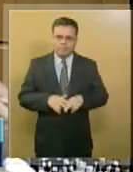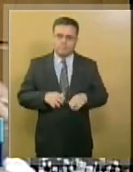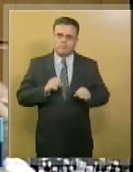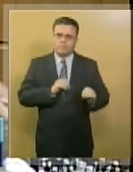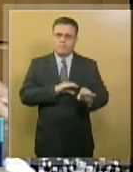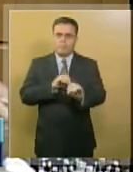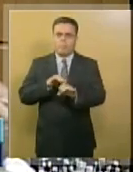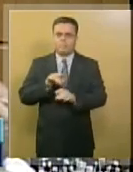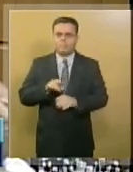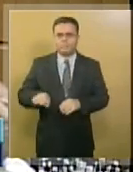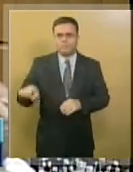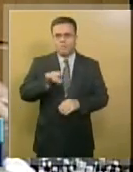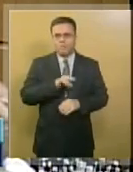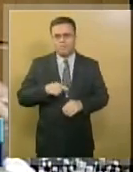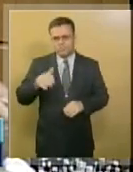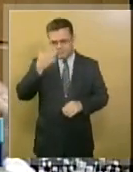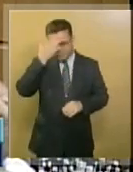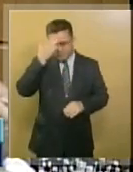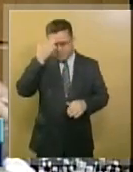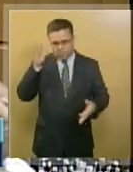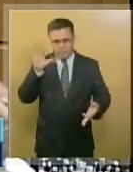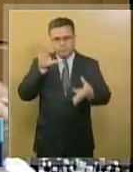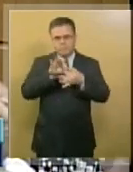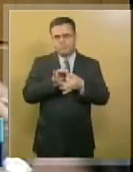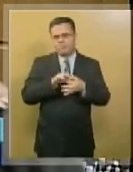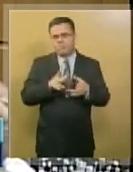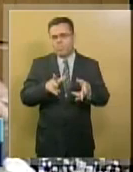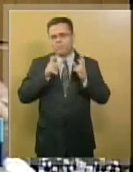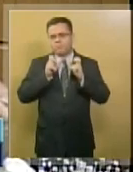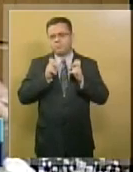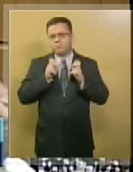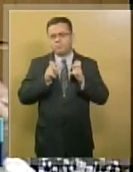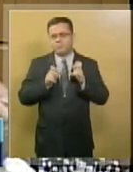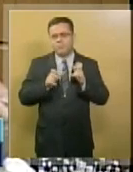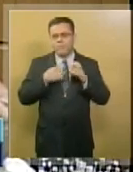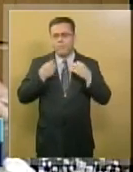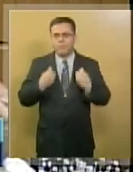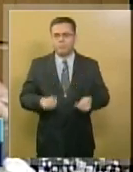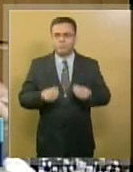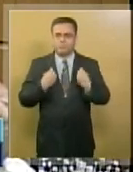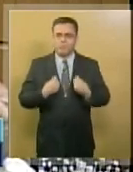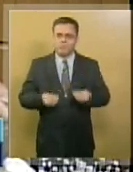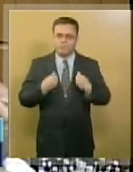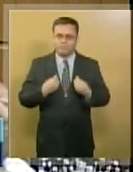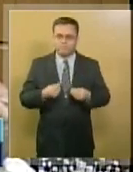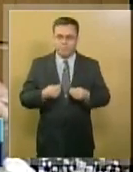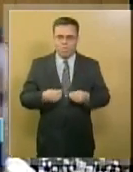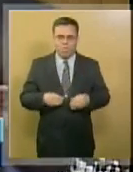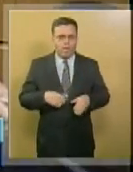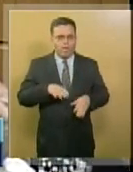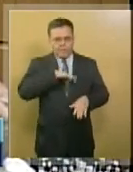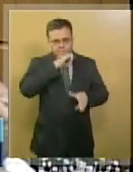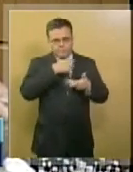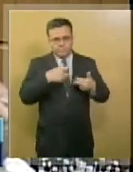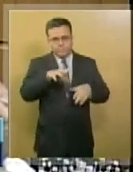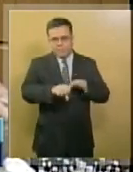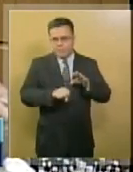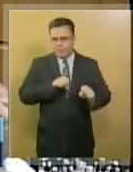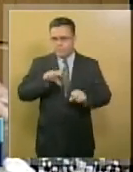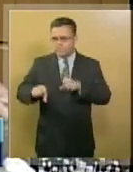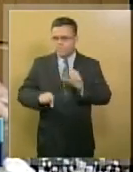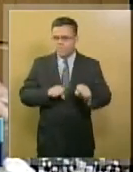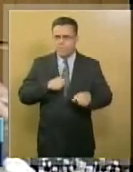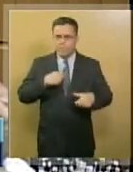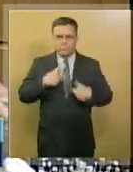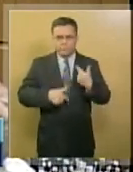entendimento, senhores, a gente percebeu que não adianta estar recolhendo animais das ruas, fazendo o